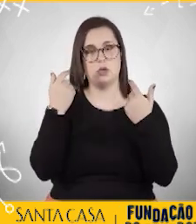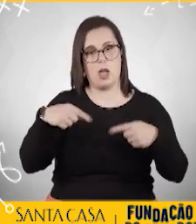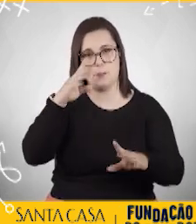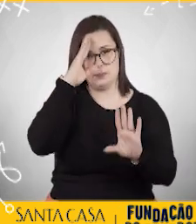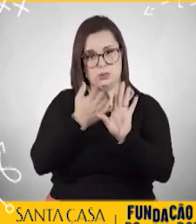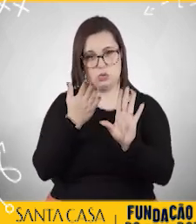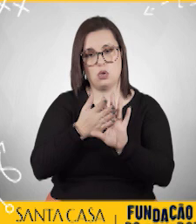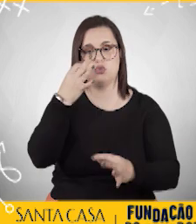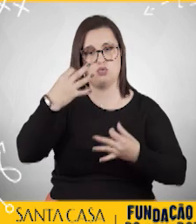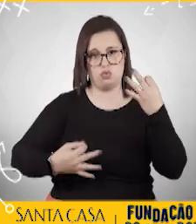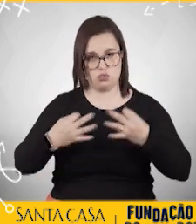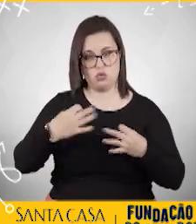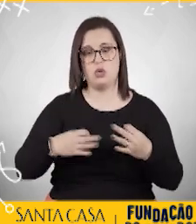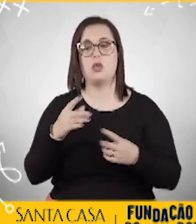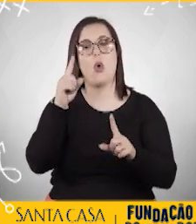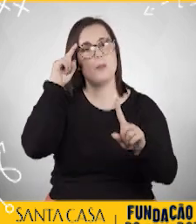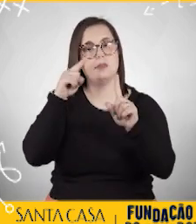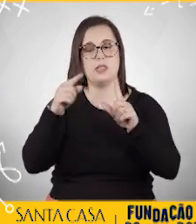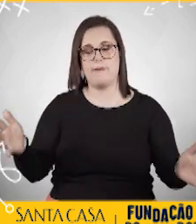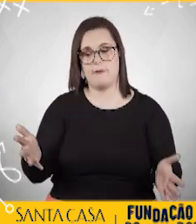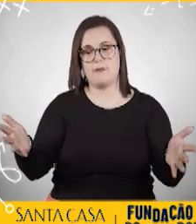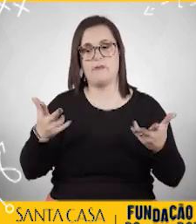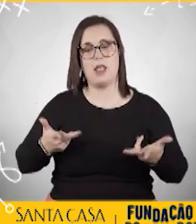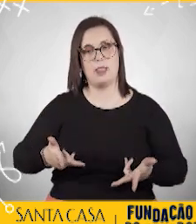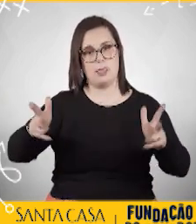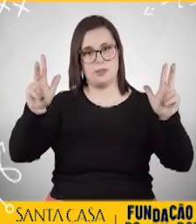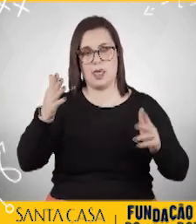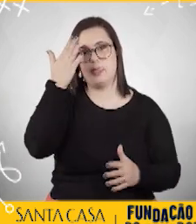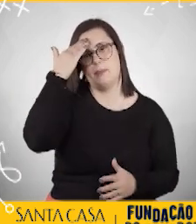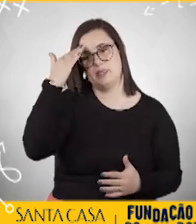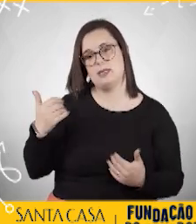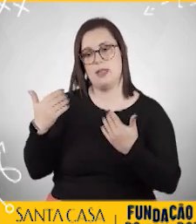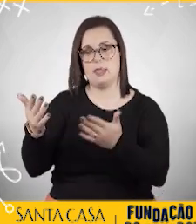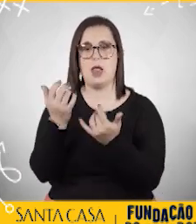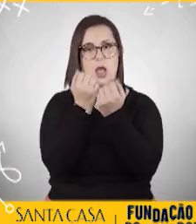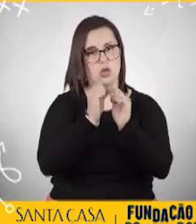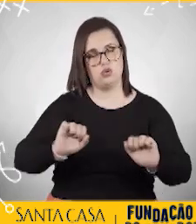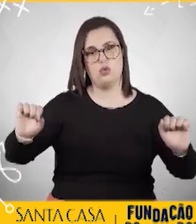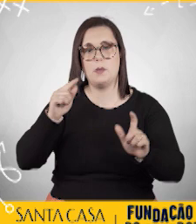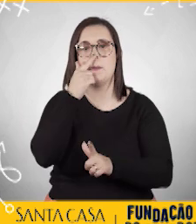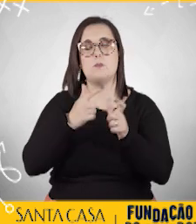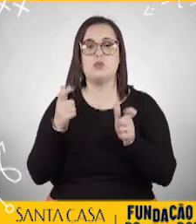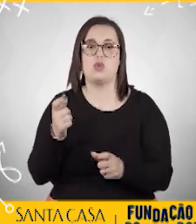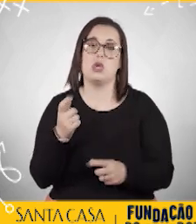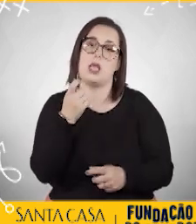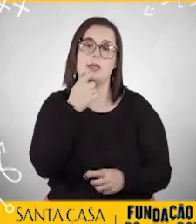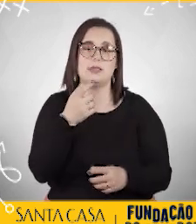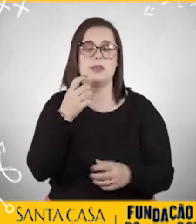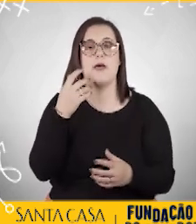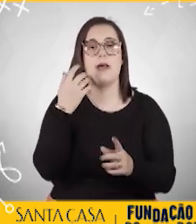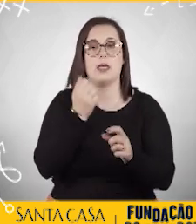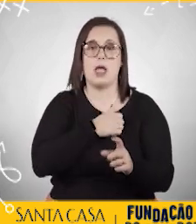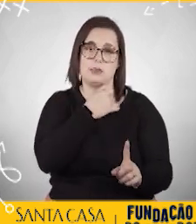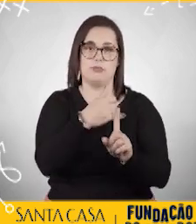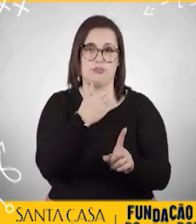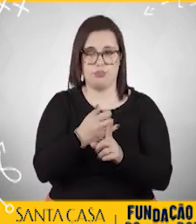informacional, psicológico e jurídico como forma de promover a liberdade, capacitação e autonomia das pessoas vítimas de